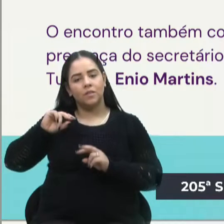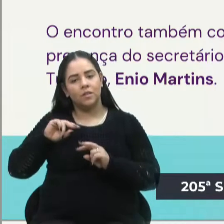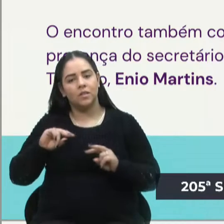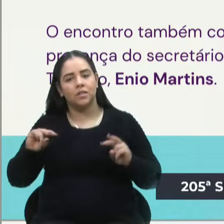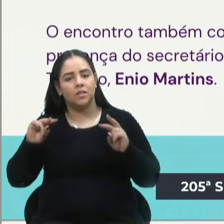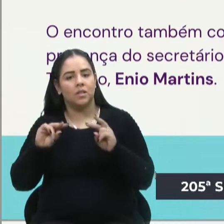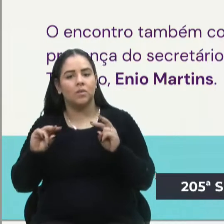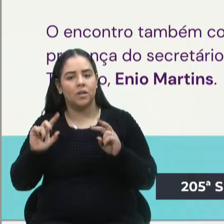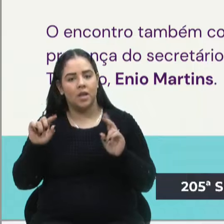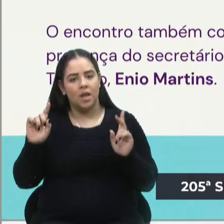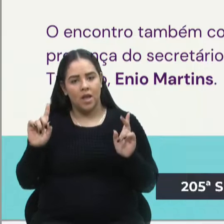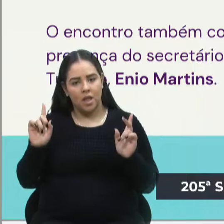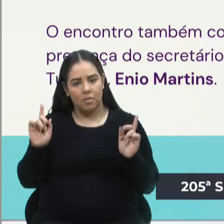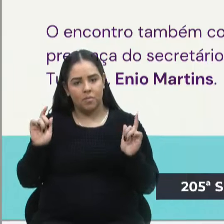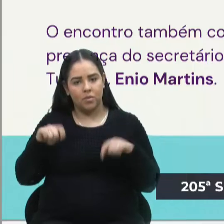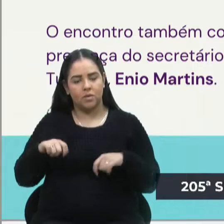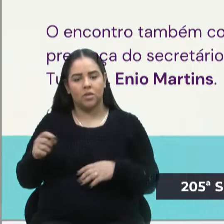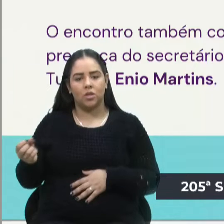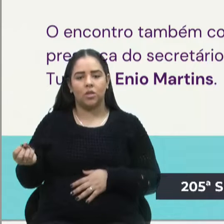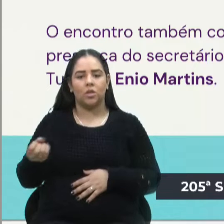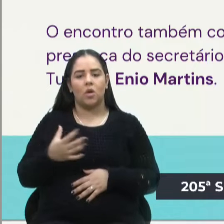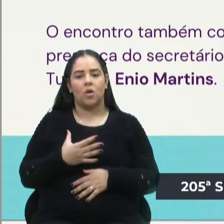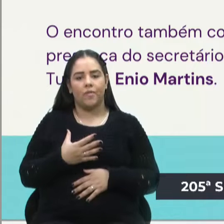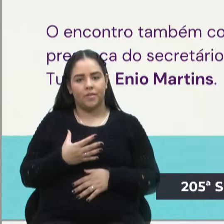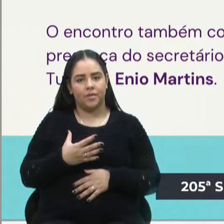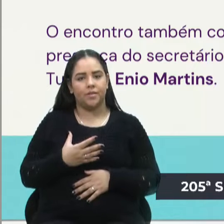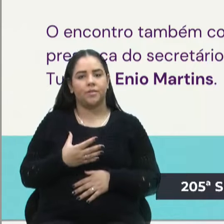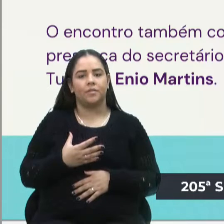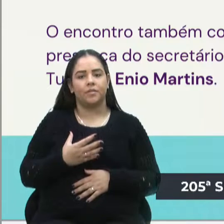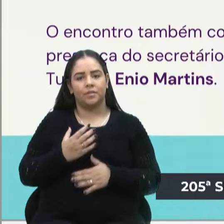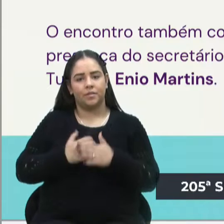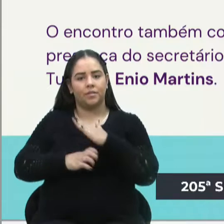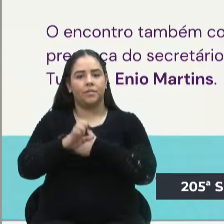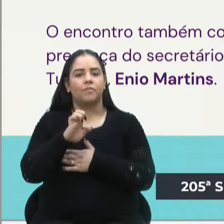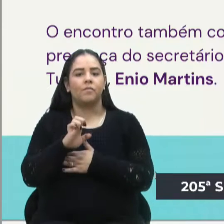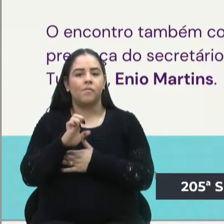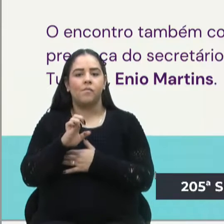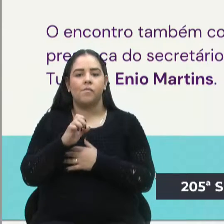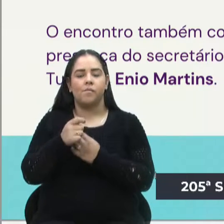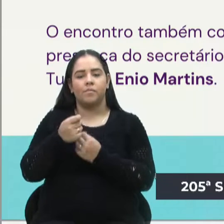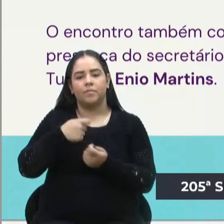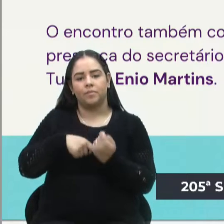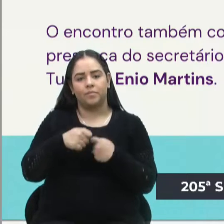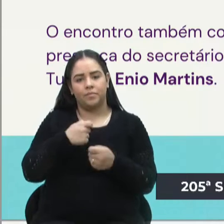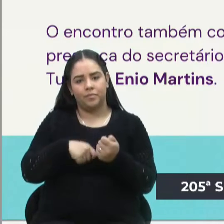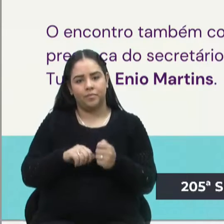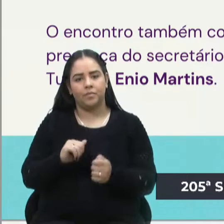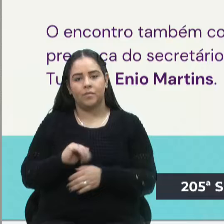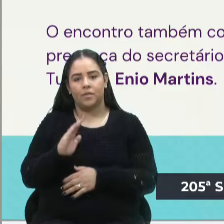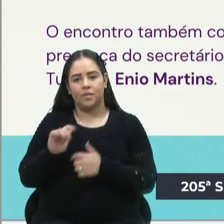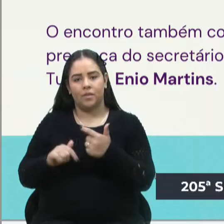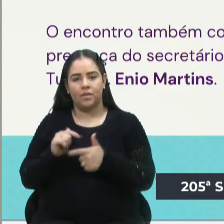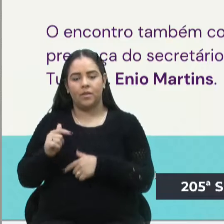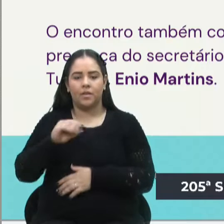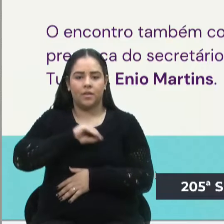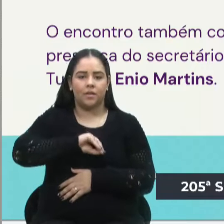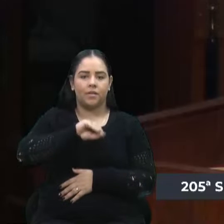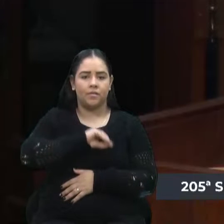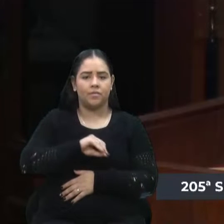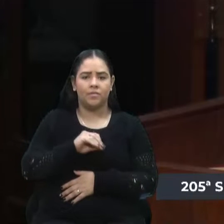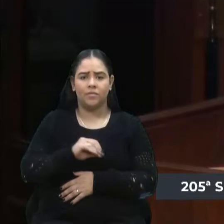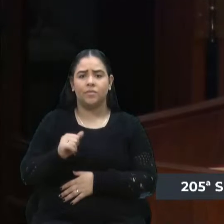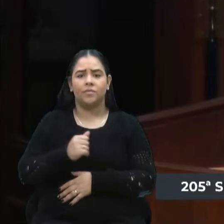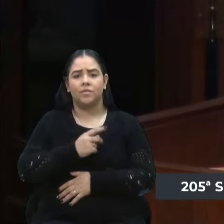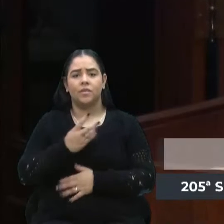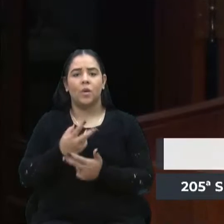uma nova possibilidade, né, de empreendimentos, de negócios, de geração de emprego, renda, tantas coisas